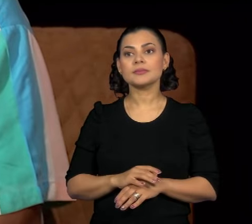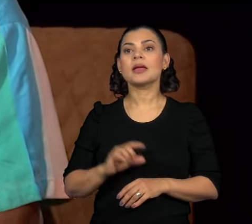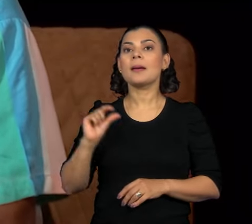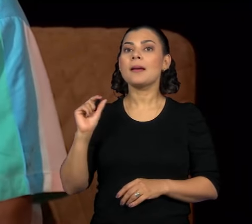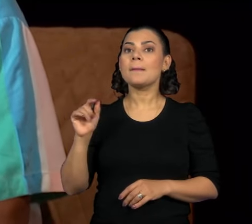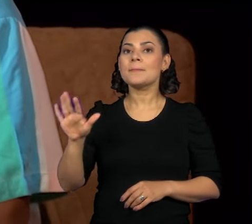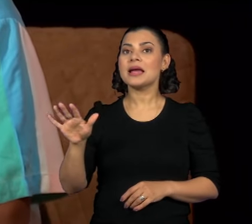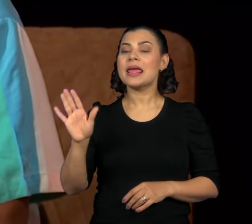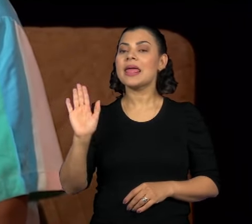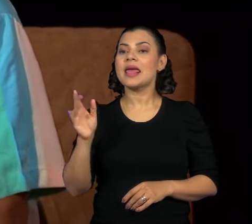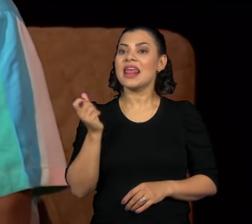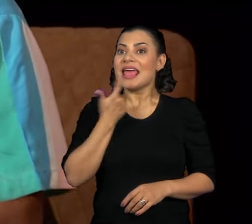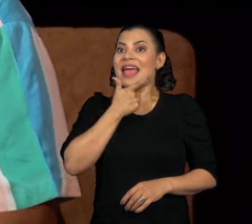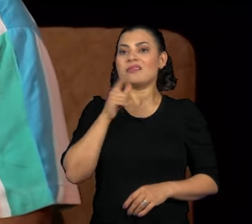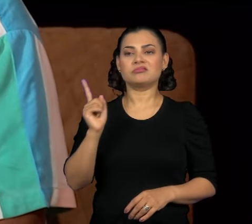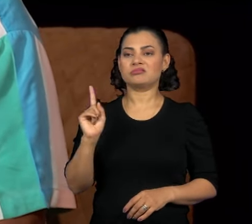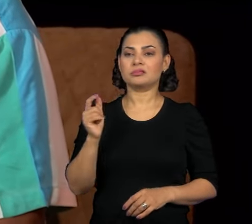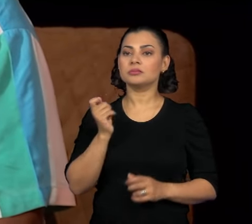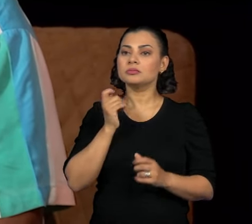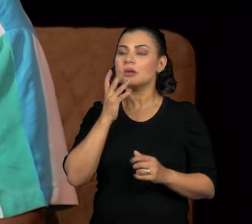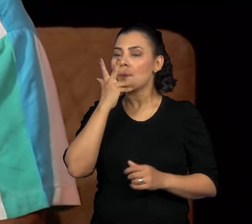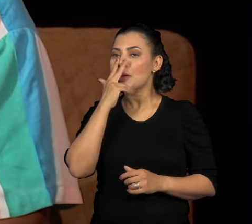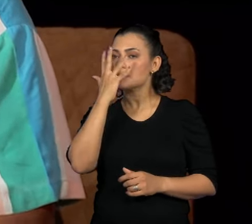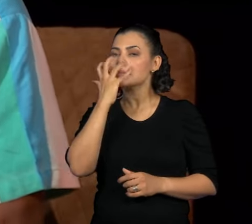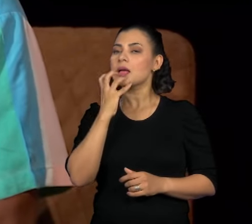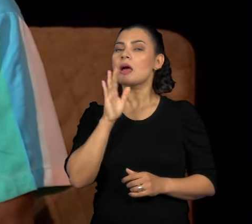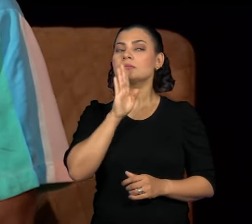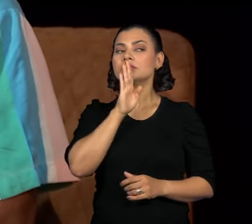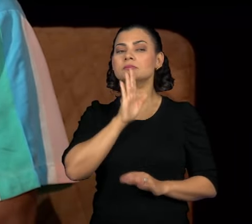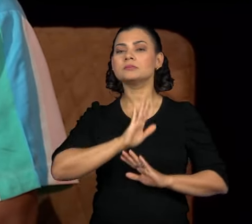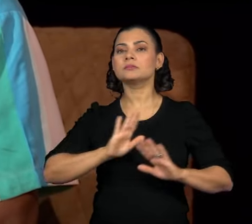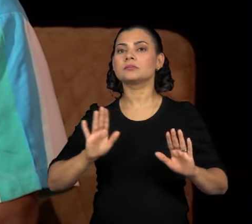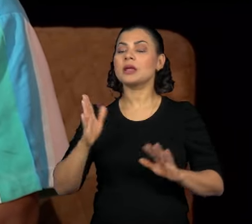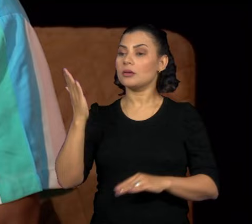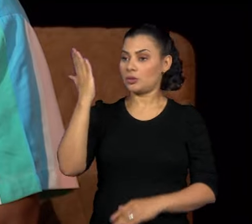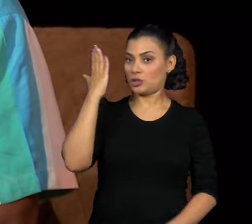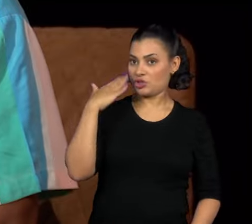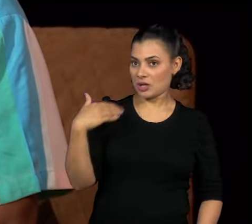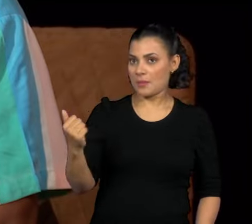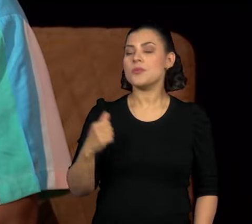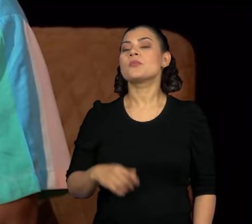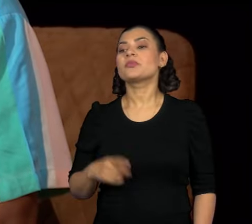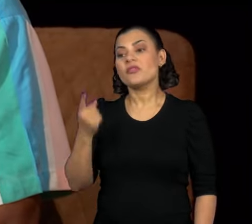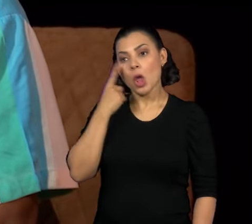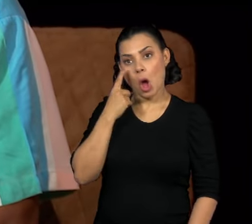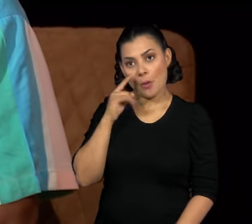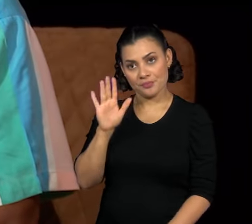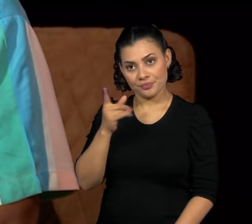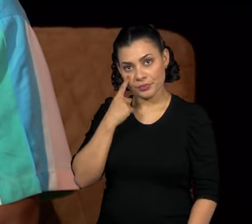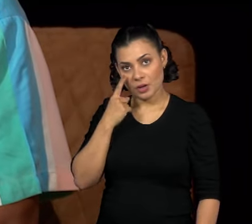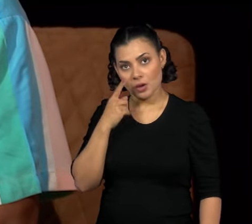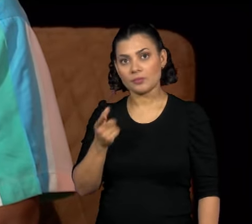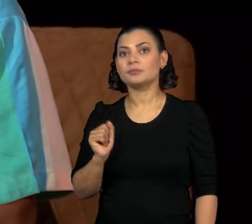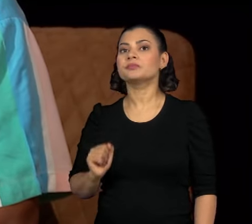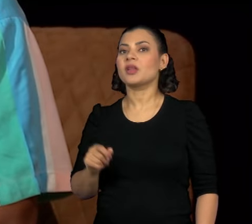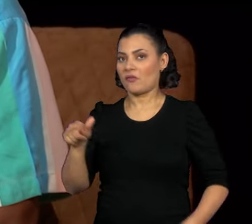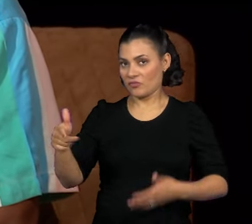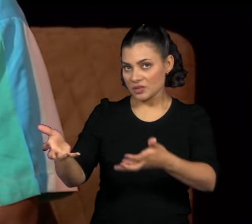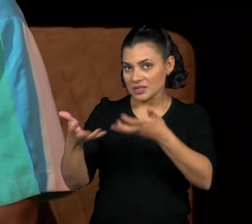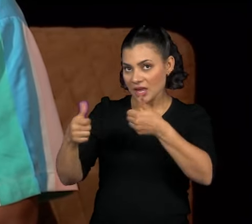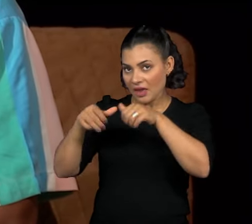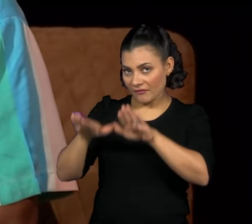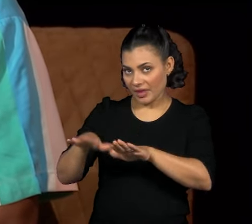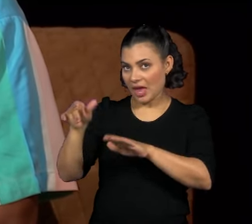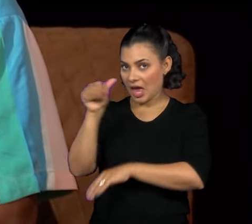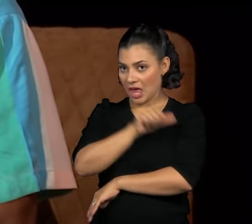de pouco riso e muito siso, né? E ele me chamou e disse, meu filho, me diga uma coisa, você pretende ficar no